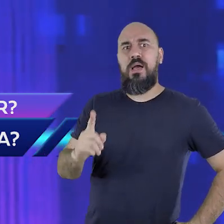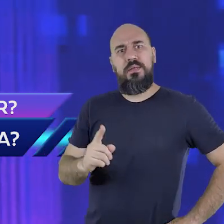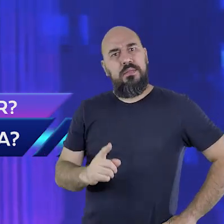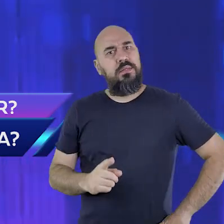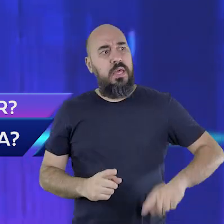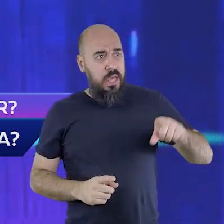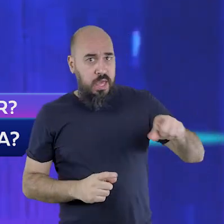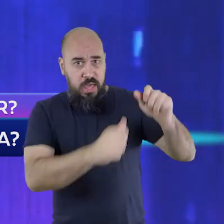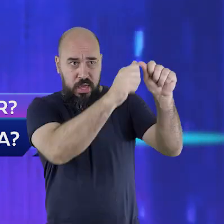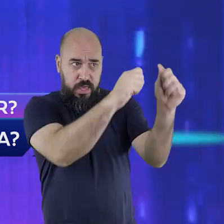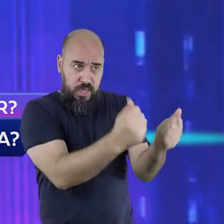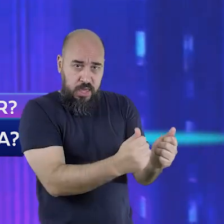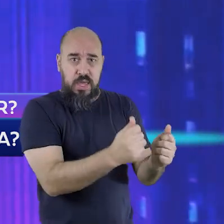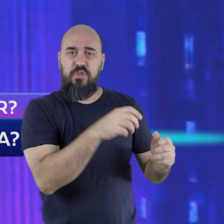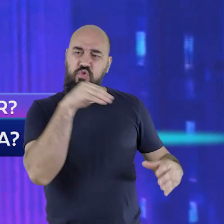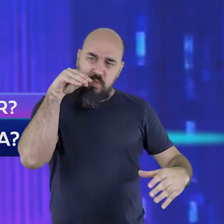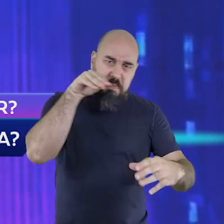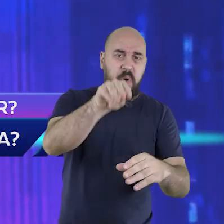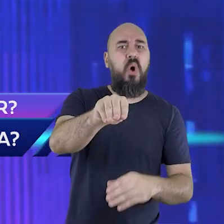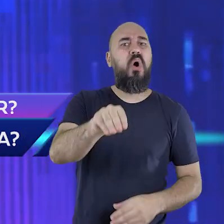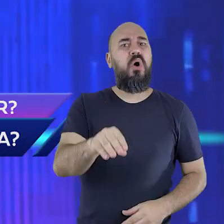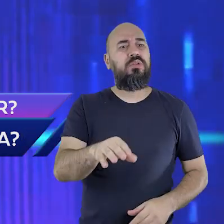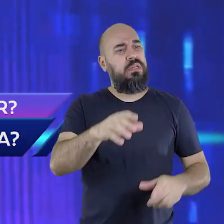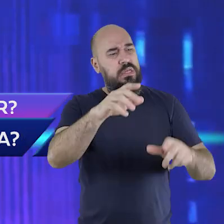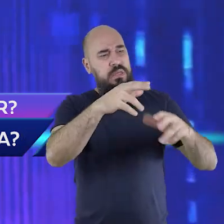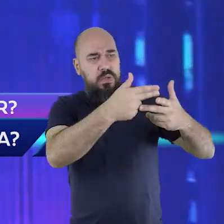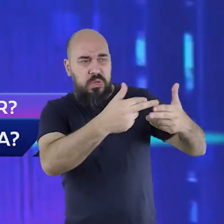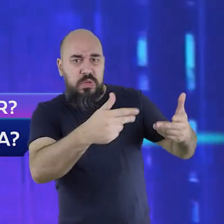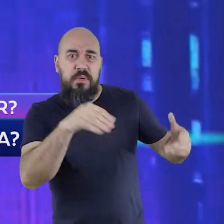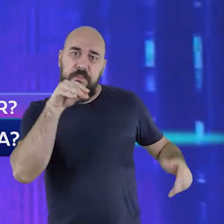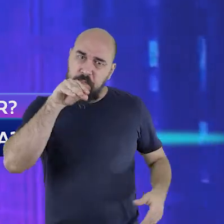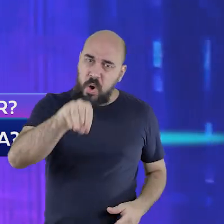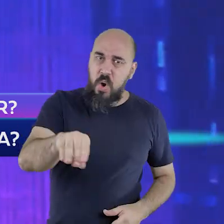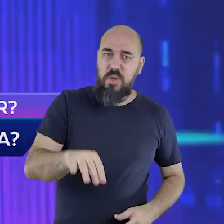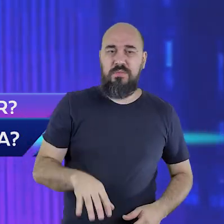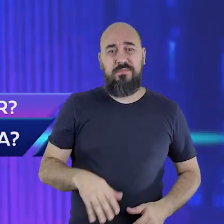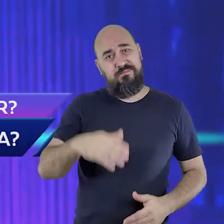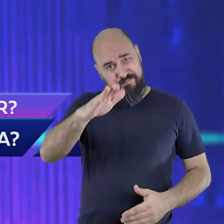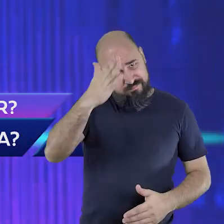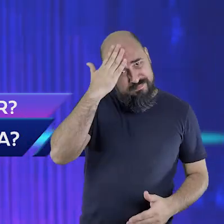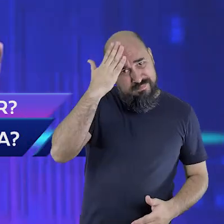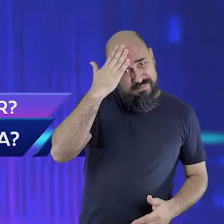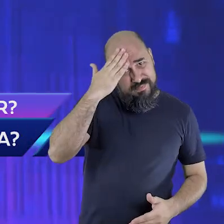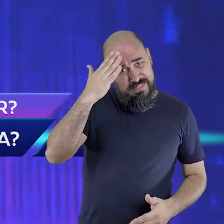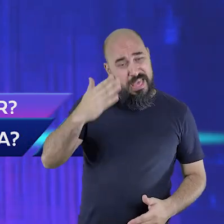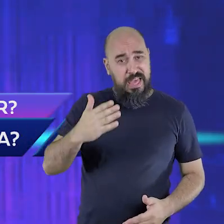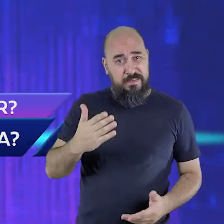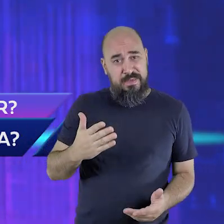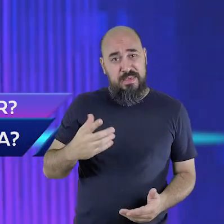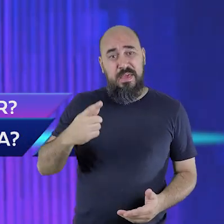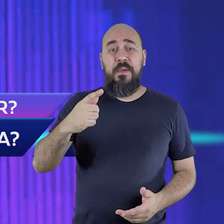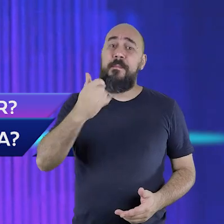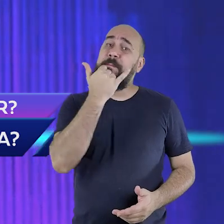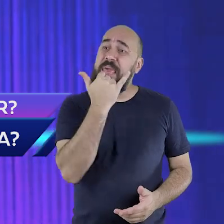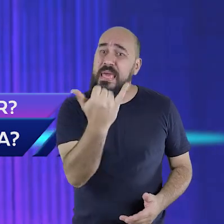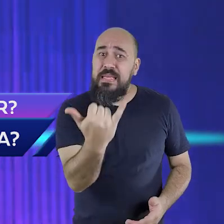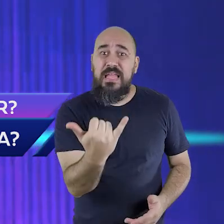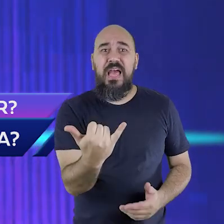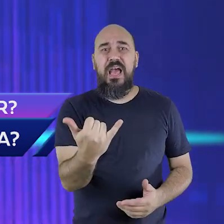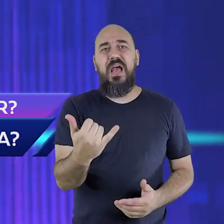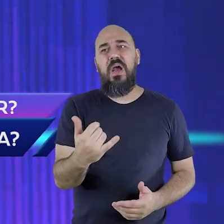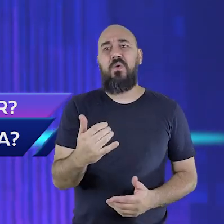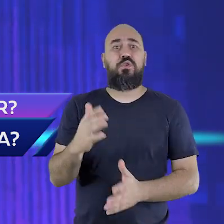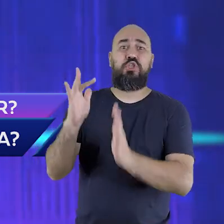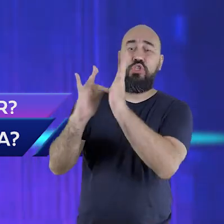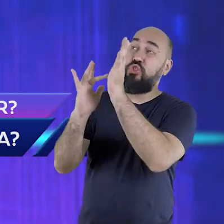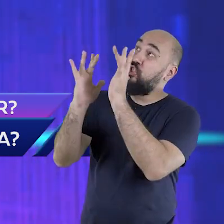lei de Deus, nesta época, foi adulterada. A doutrina do perdão foi desfigurada. A intercessão de